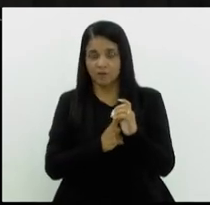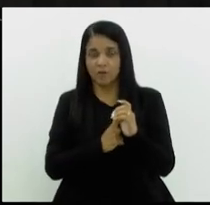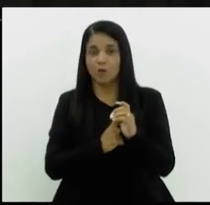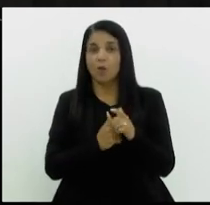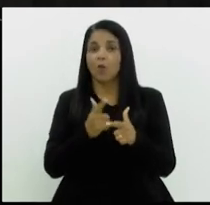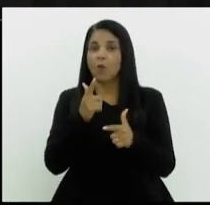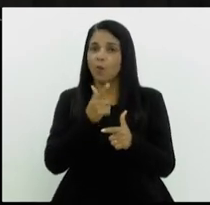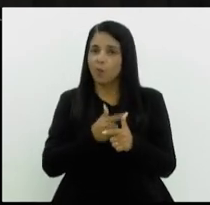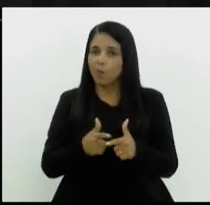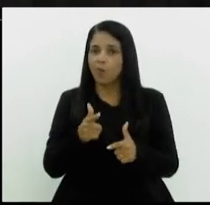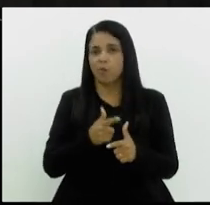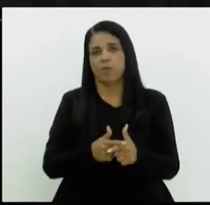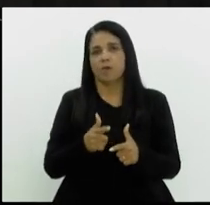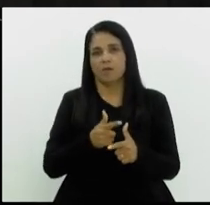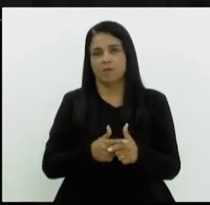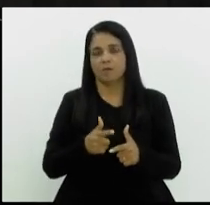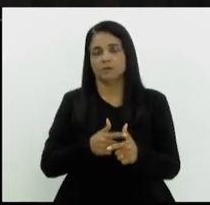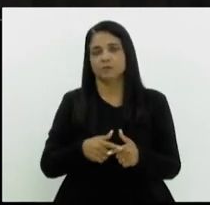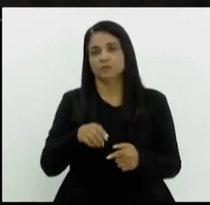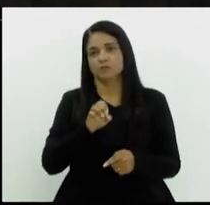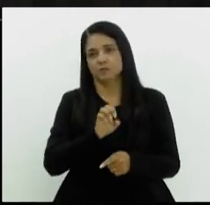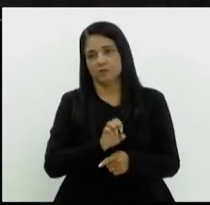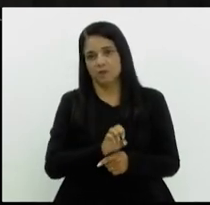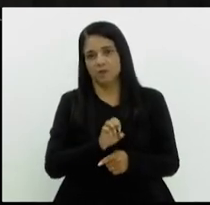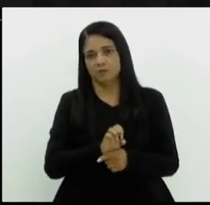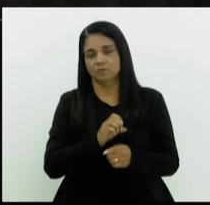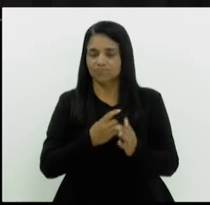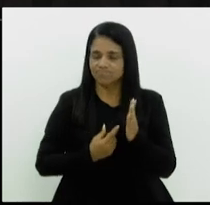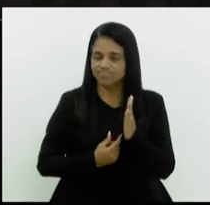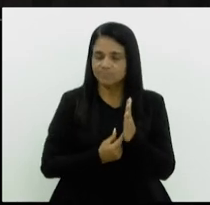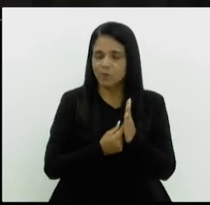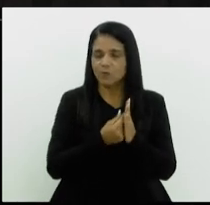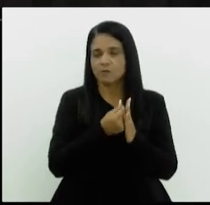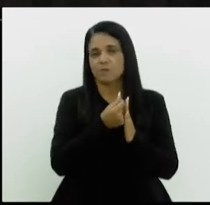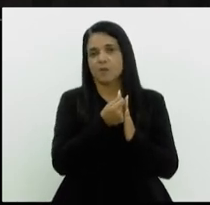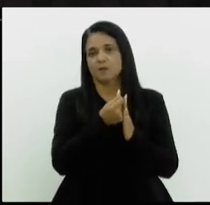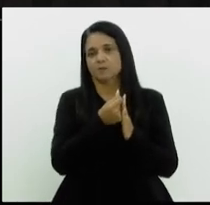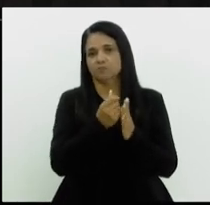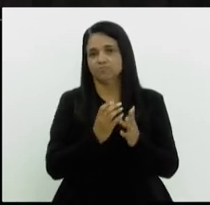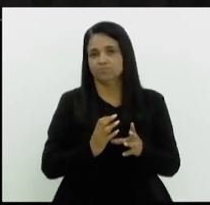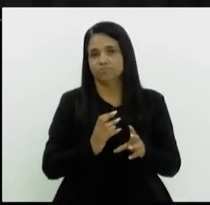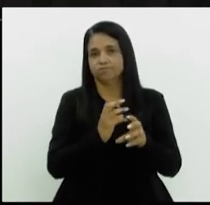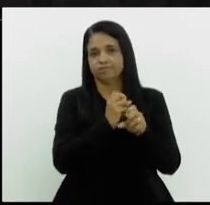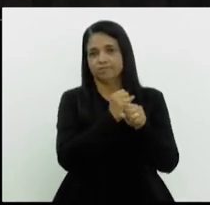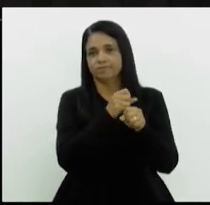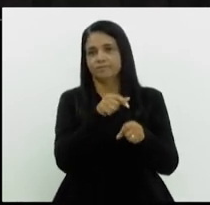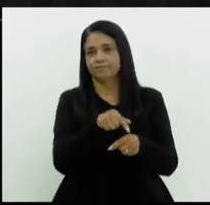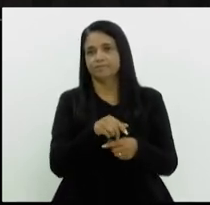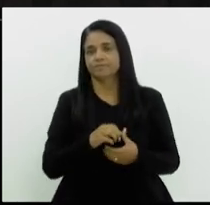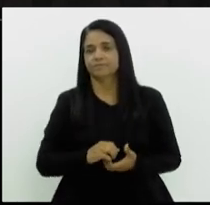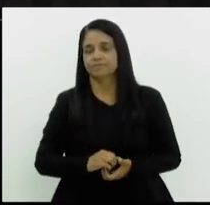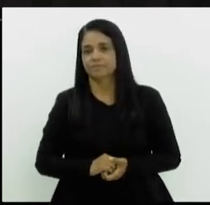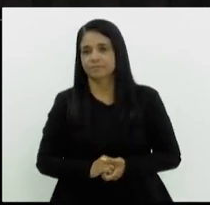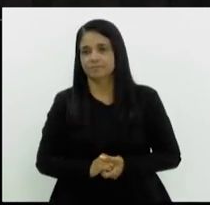grande vilão do orçamento público.